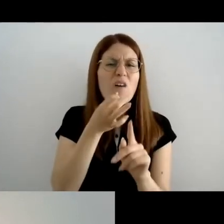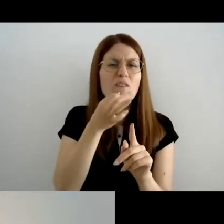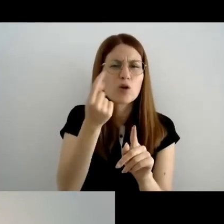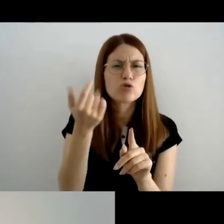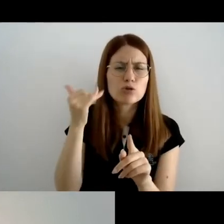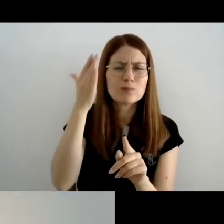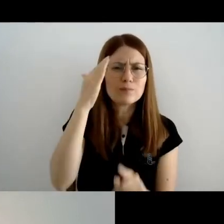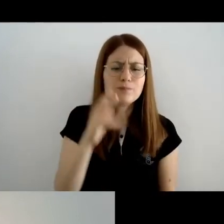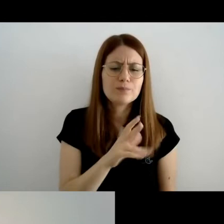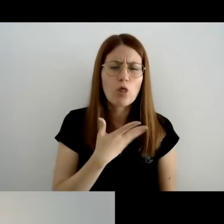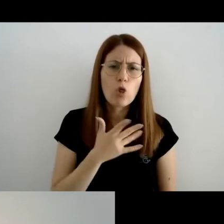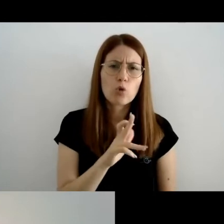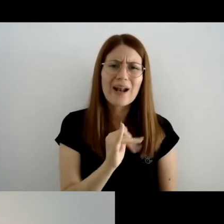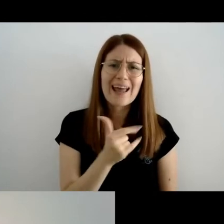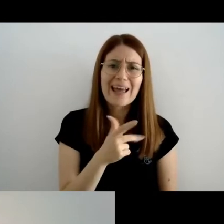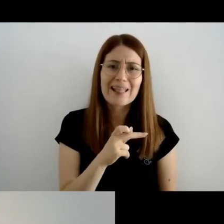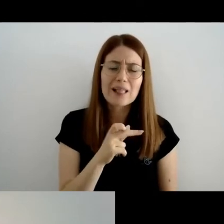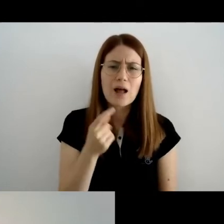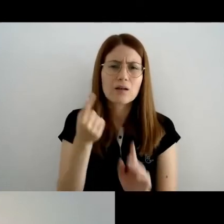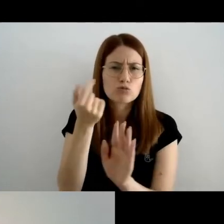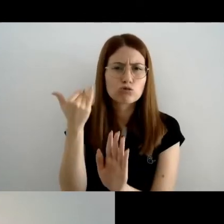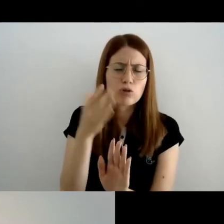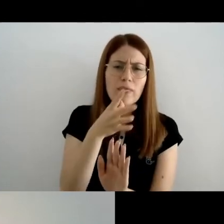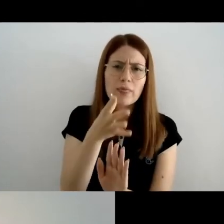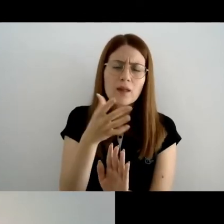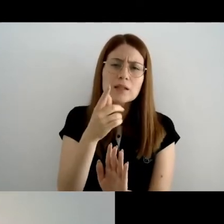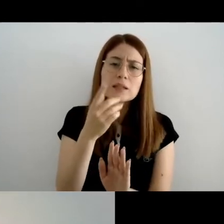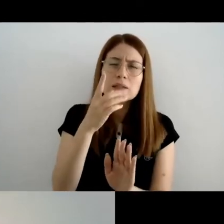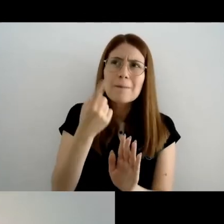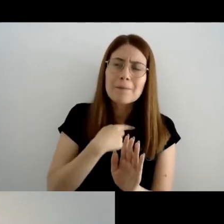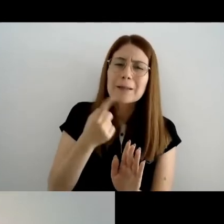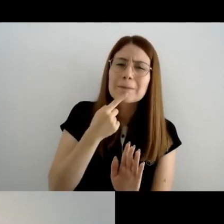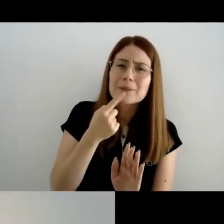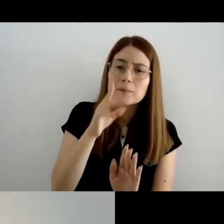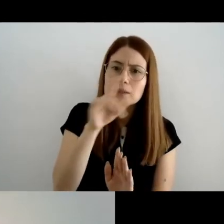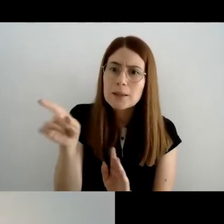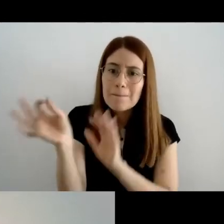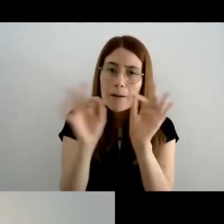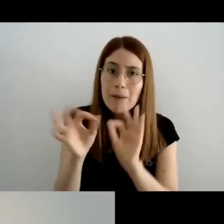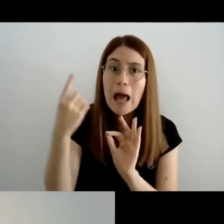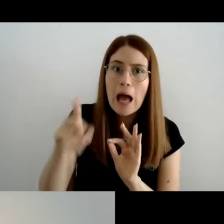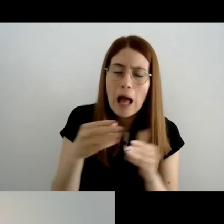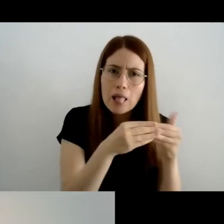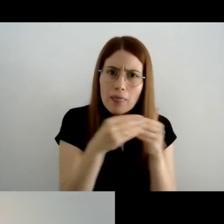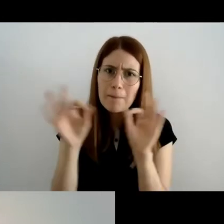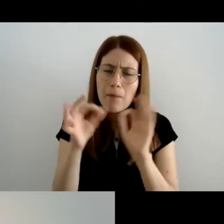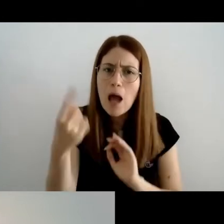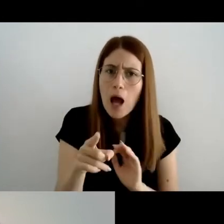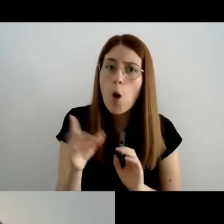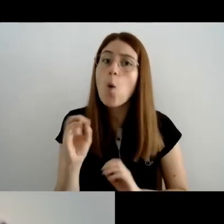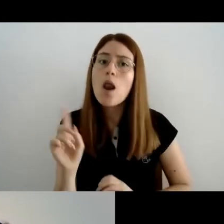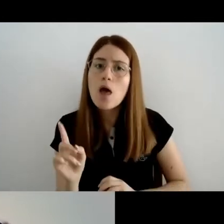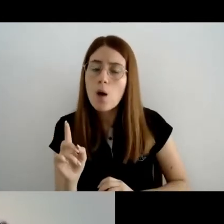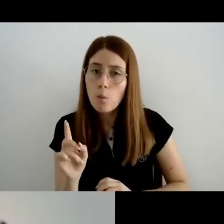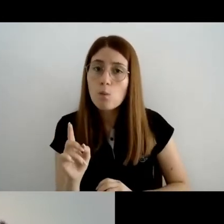Rita Veloso, que é nós percebermos se eles estão preparados ou não efetivamente para liderar. E eu sei